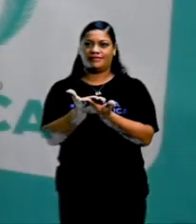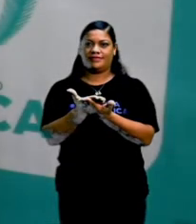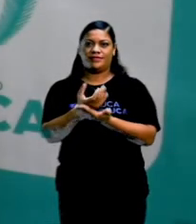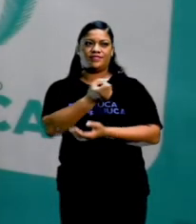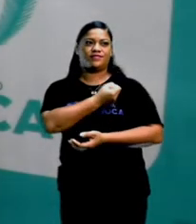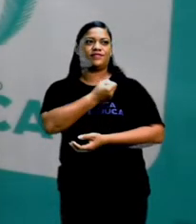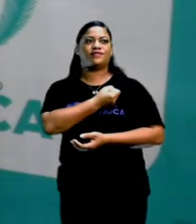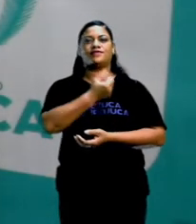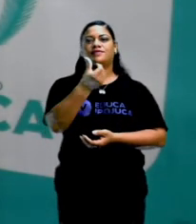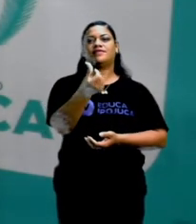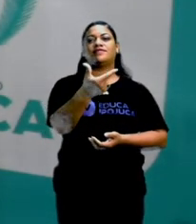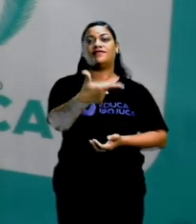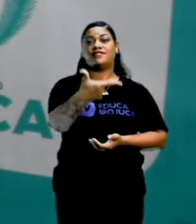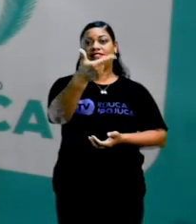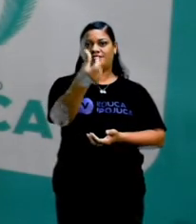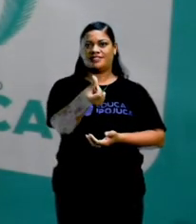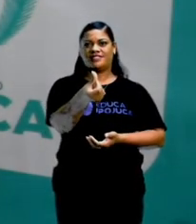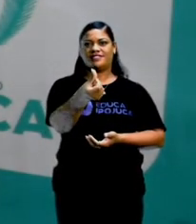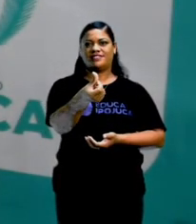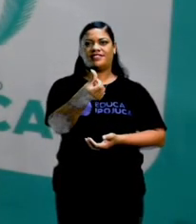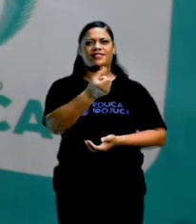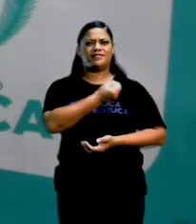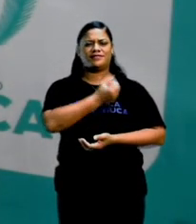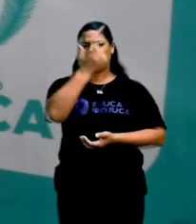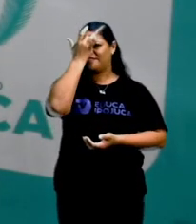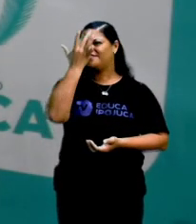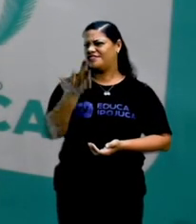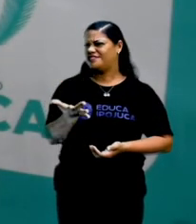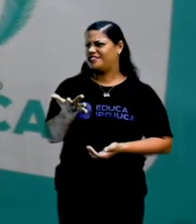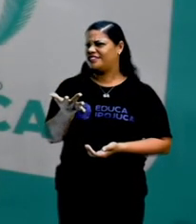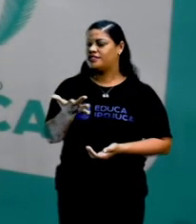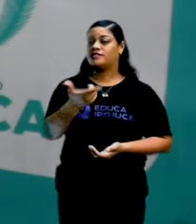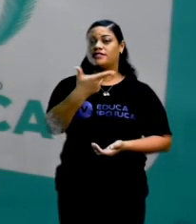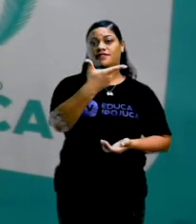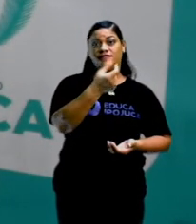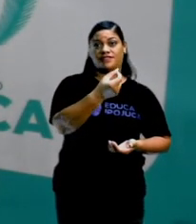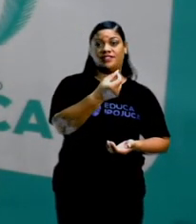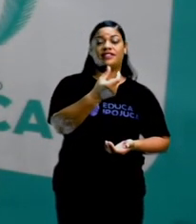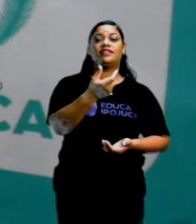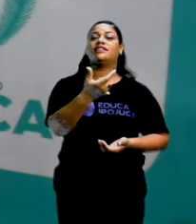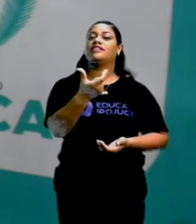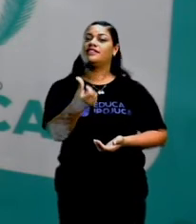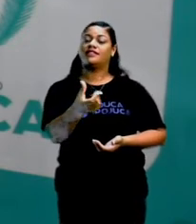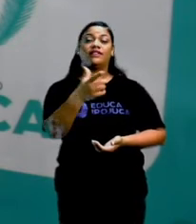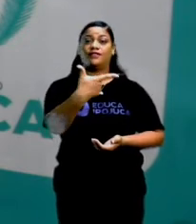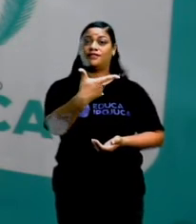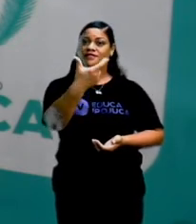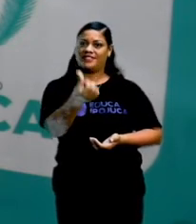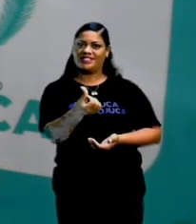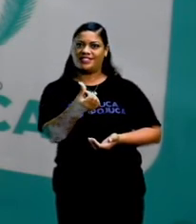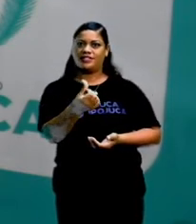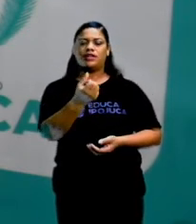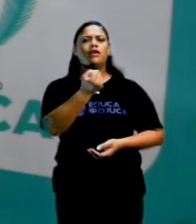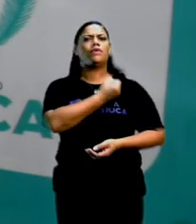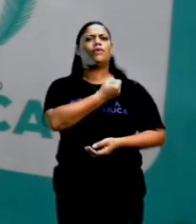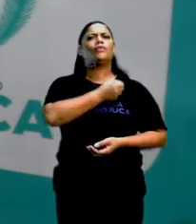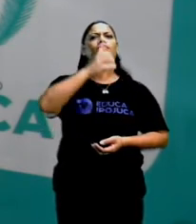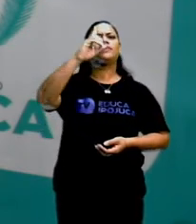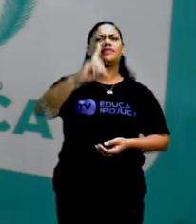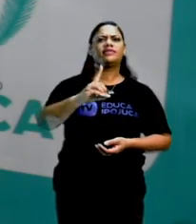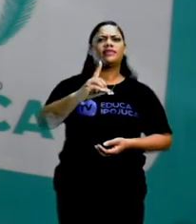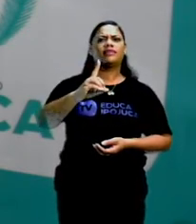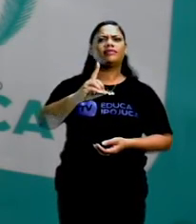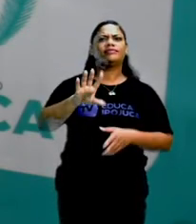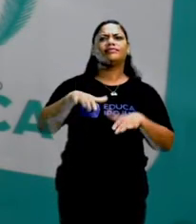o número 26. Esse vai ser mais fácil. 26. Qual é o valor da dezena?